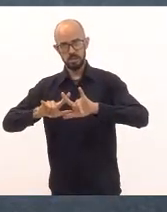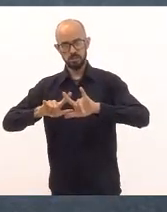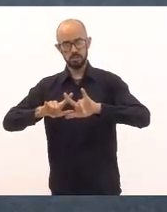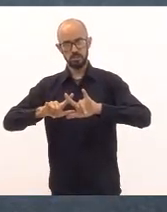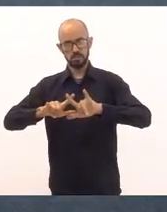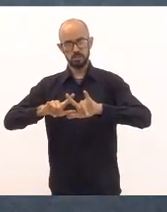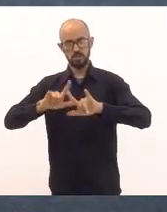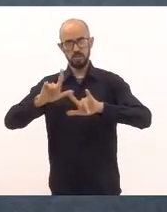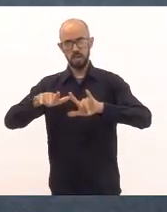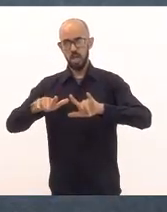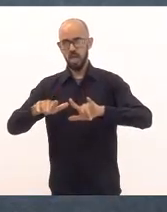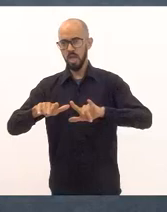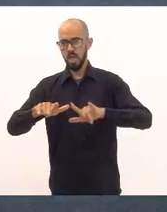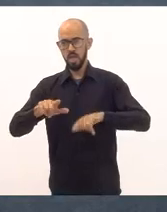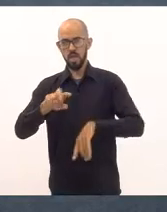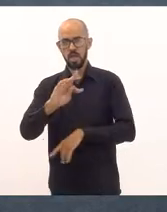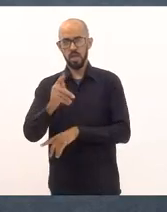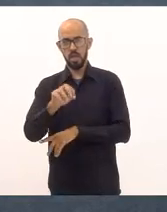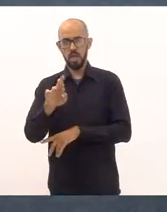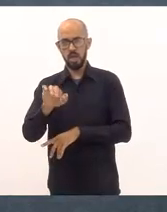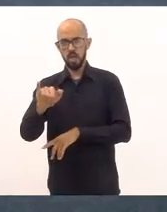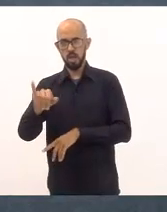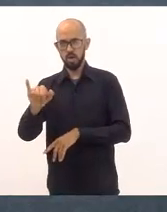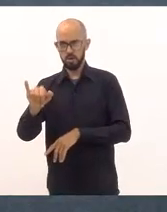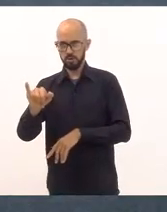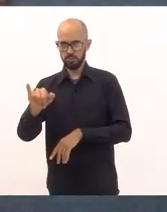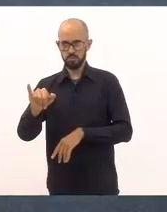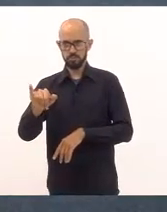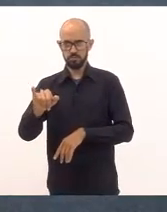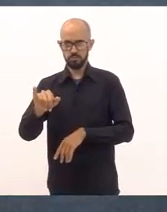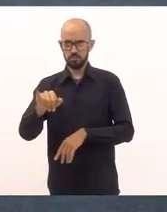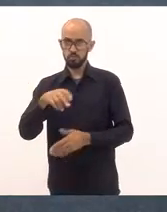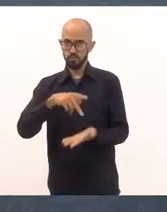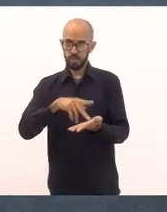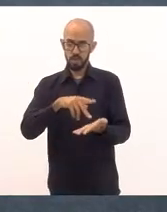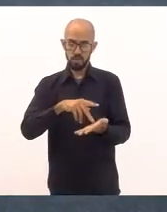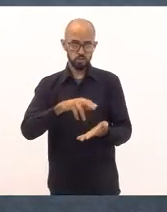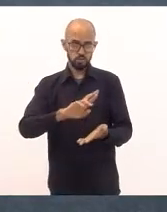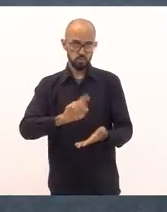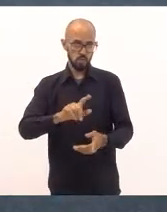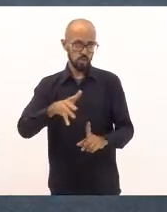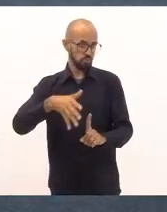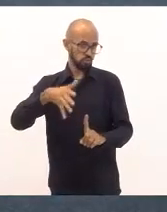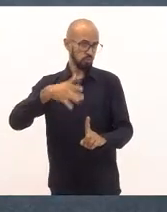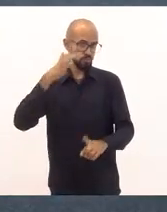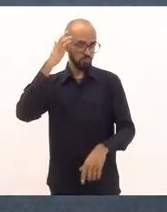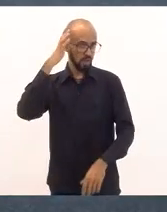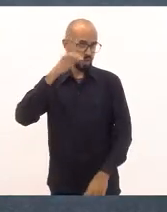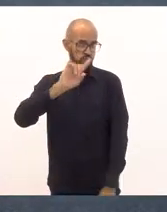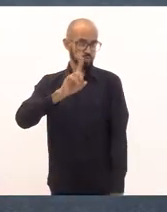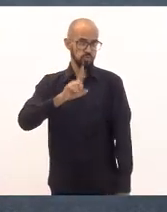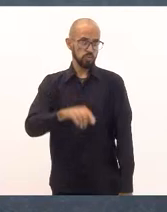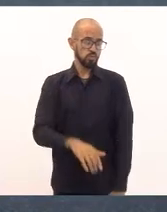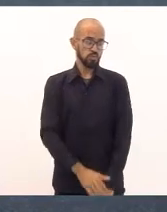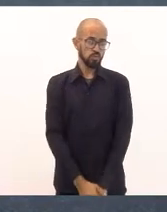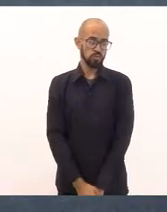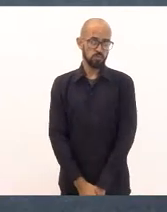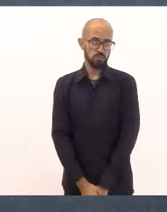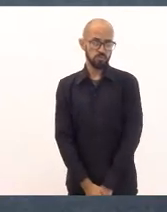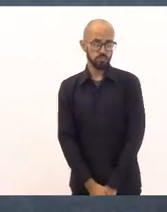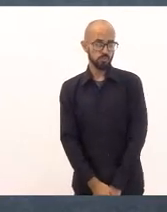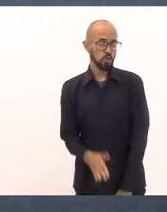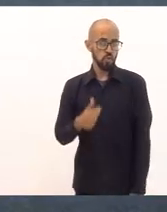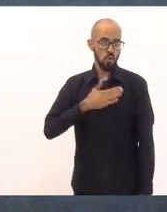são heróis. São heróis mesmo. Pô, eu não estou fazendo aqui discurso fácil, porque eu nem gosto de fazer discurso. Eu